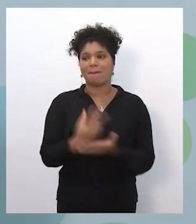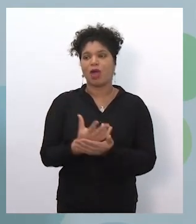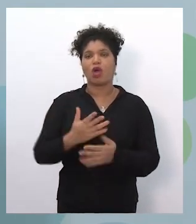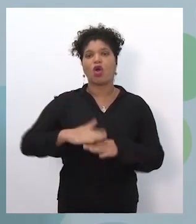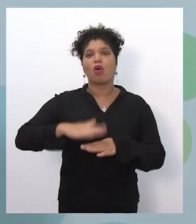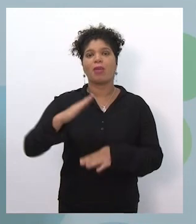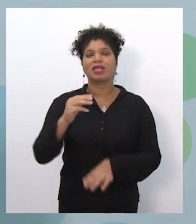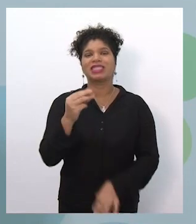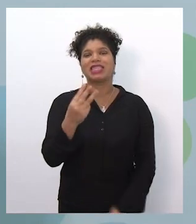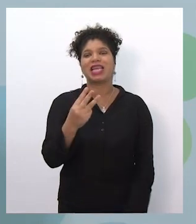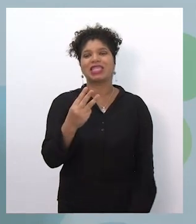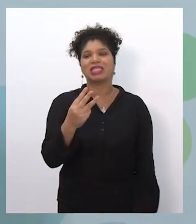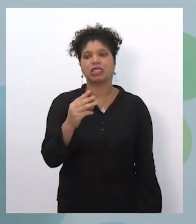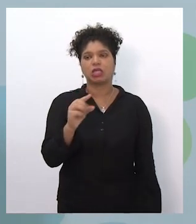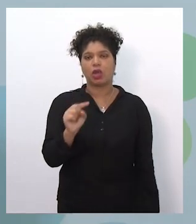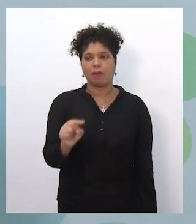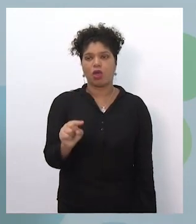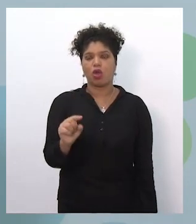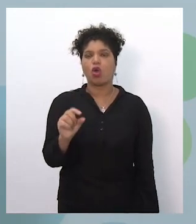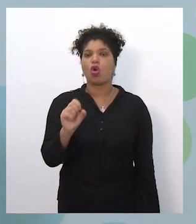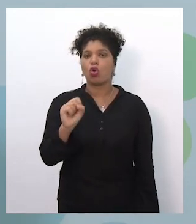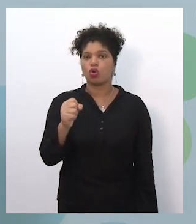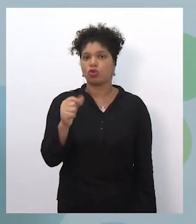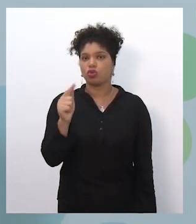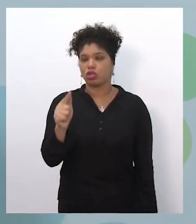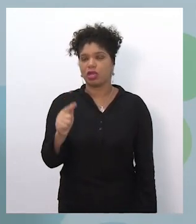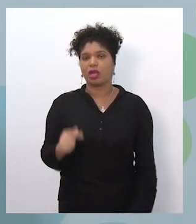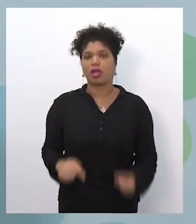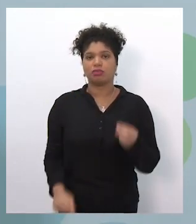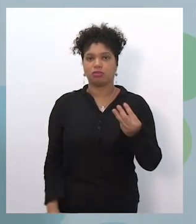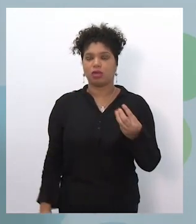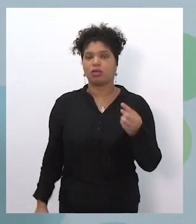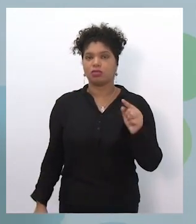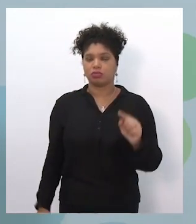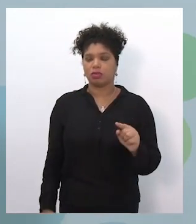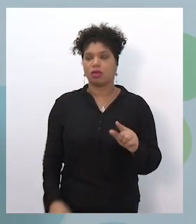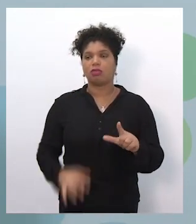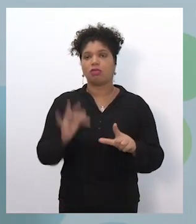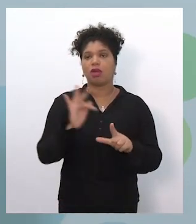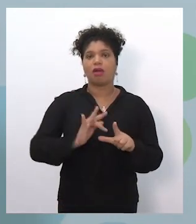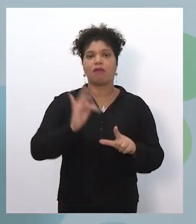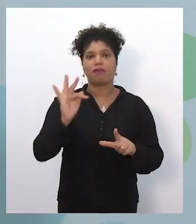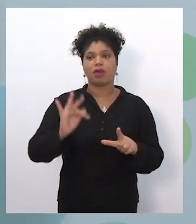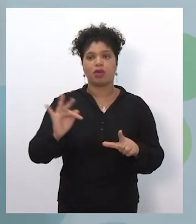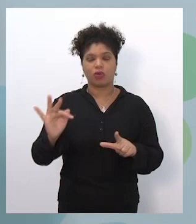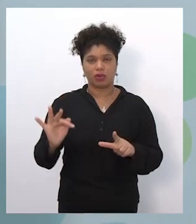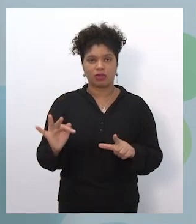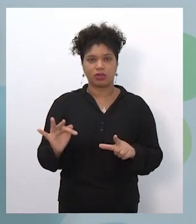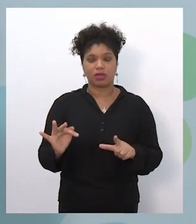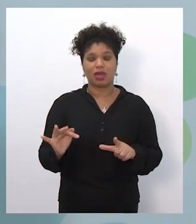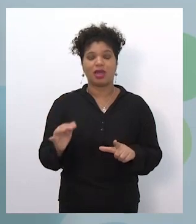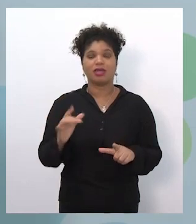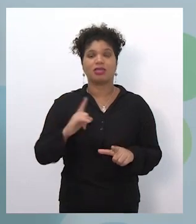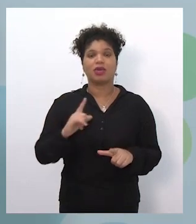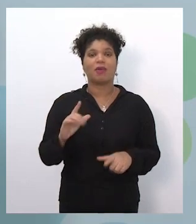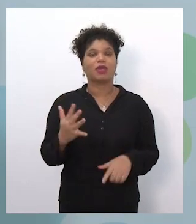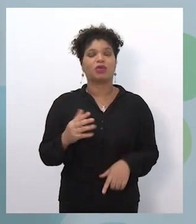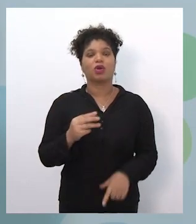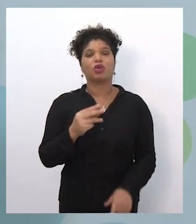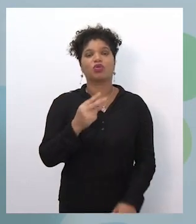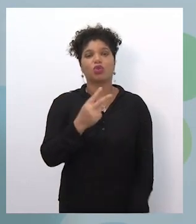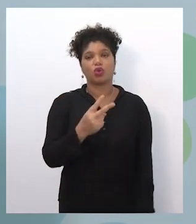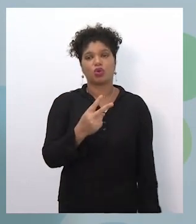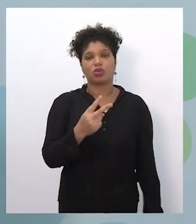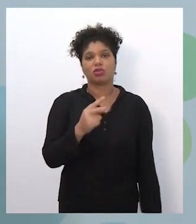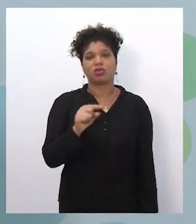frequência de 3.000, né? 8 GB e 3.000 a frequência dela. O seu computador vai trabalhar com 2.400, tá?